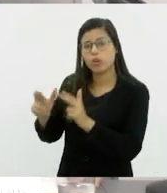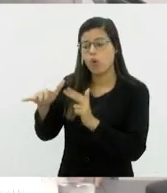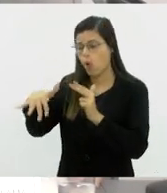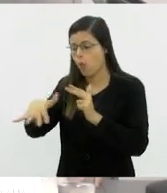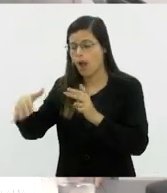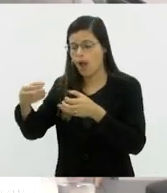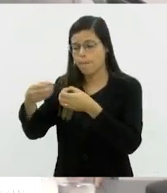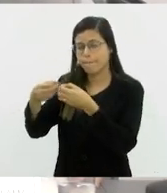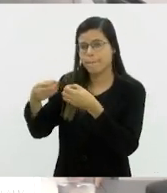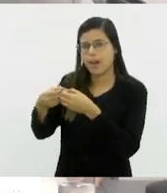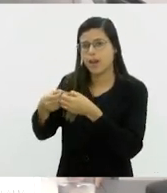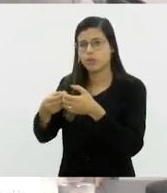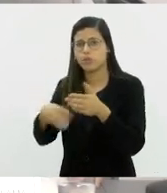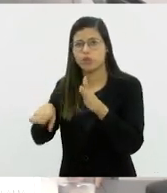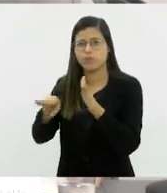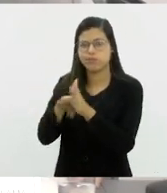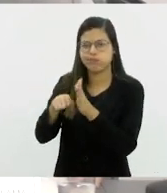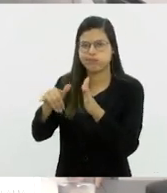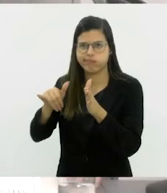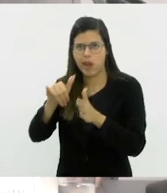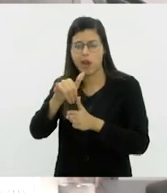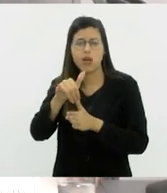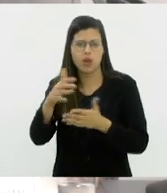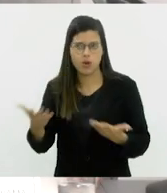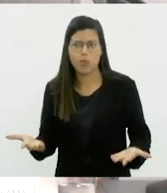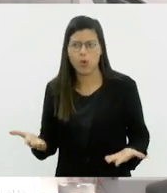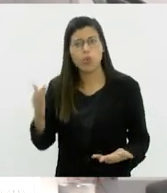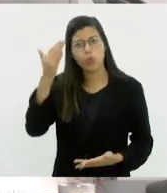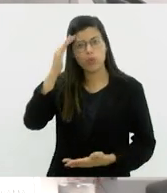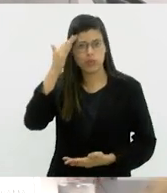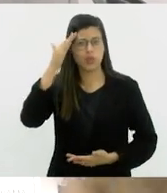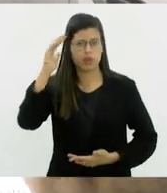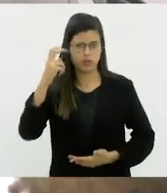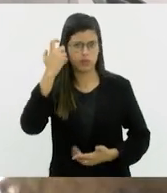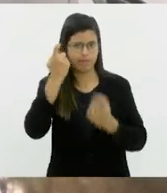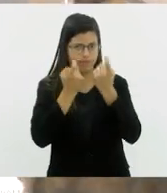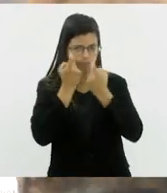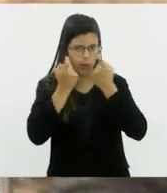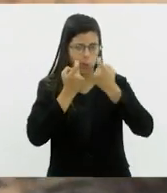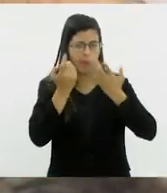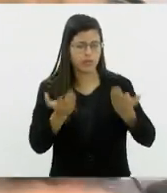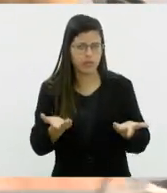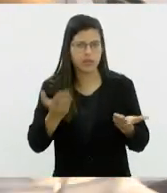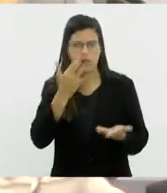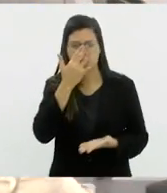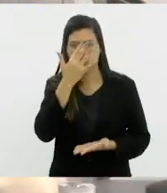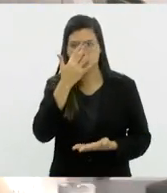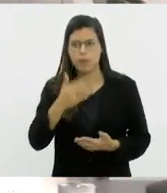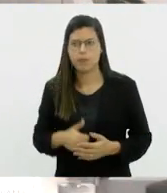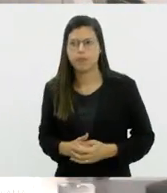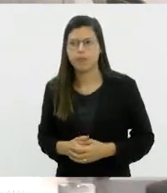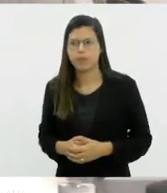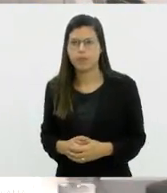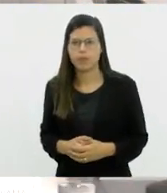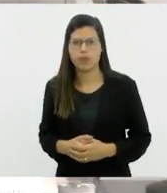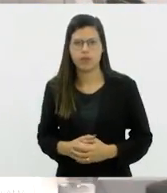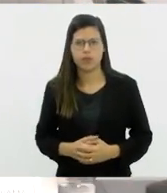aeroportos e, portanto, podem colidir com aviões, eu até entendo que essa preocupação seja maior.